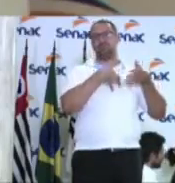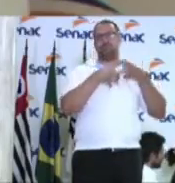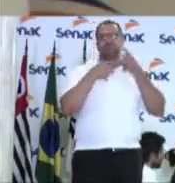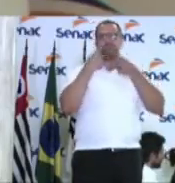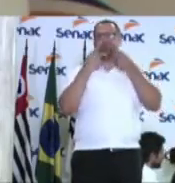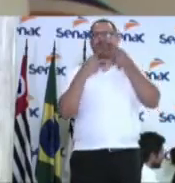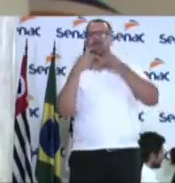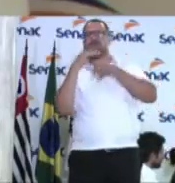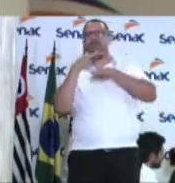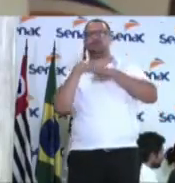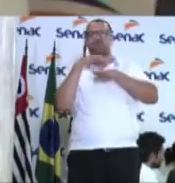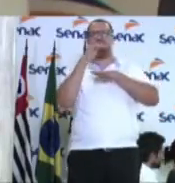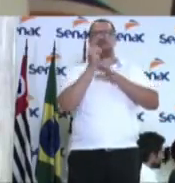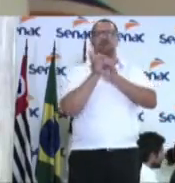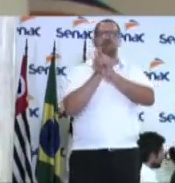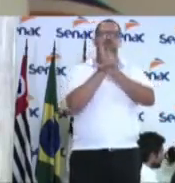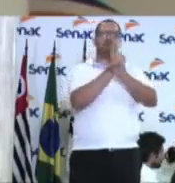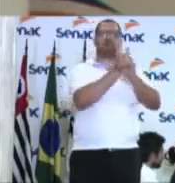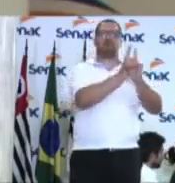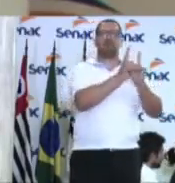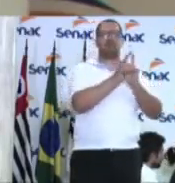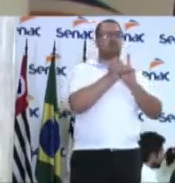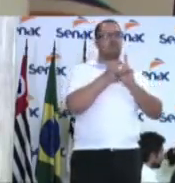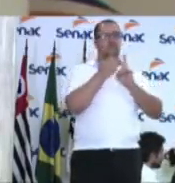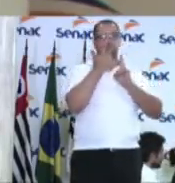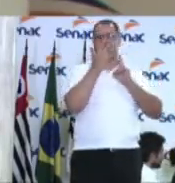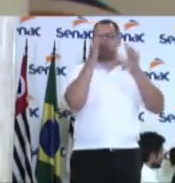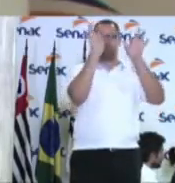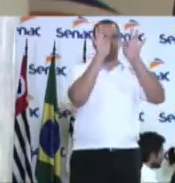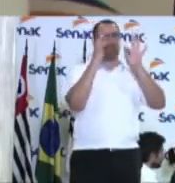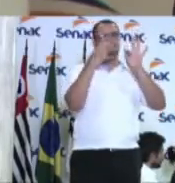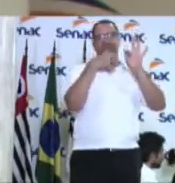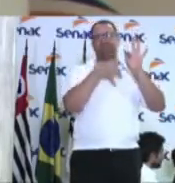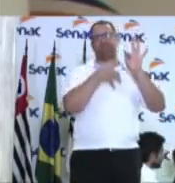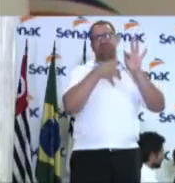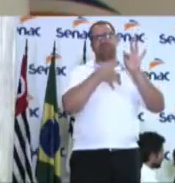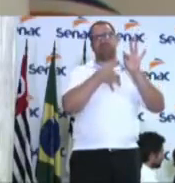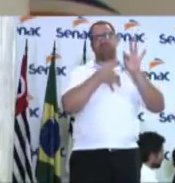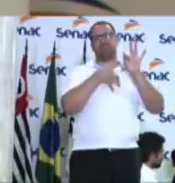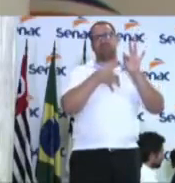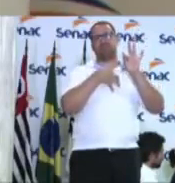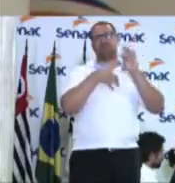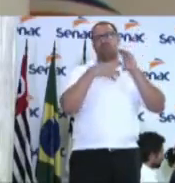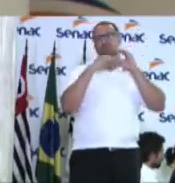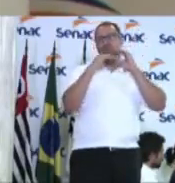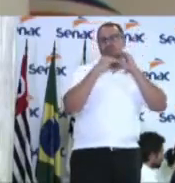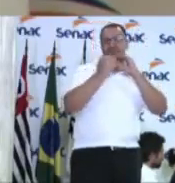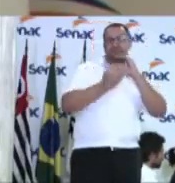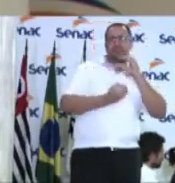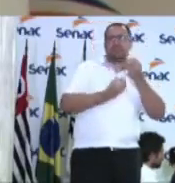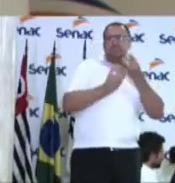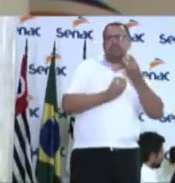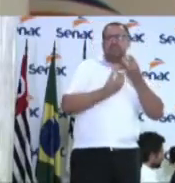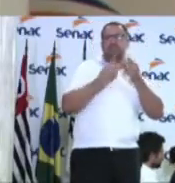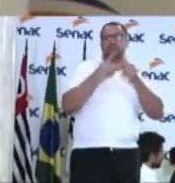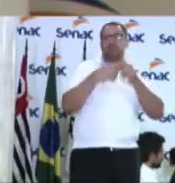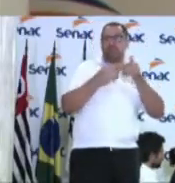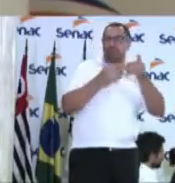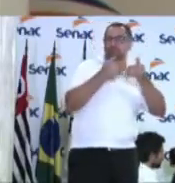mais sobre os incômodos. Ah, acho que eu não fico tão feliz com essa mensagem. E aí as coisas vêm